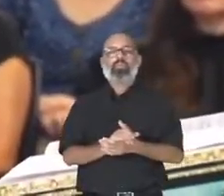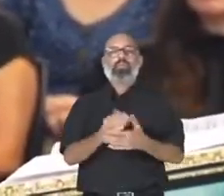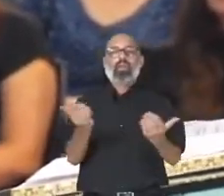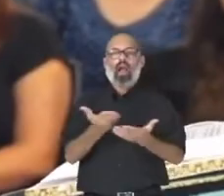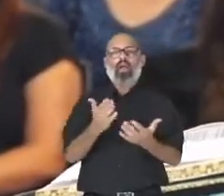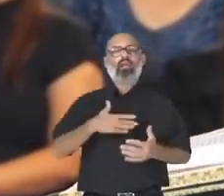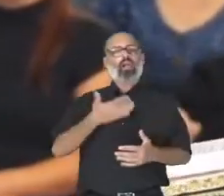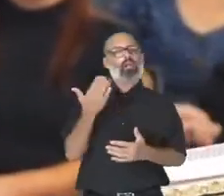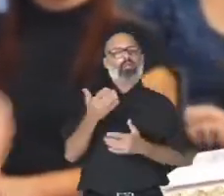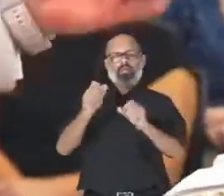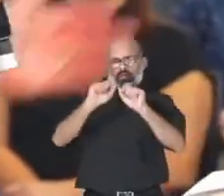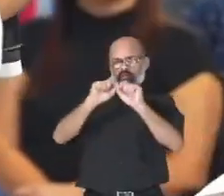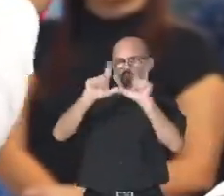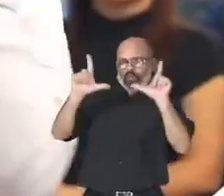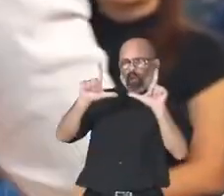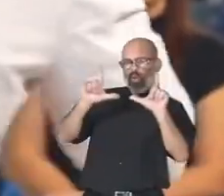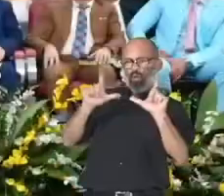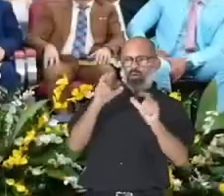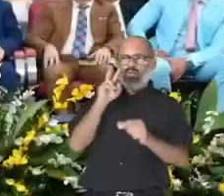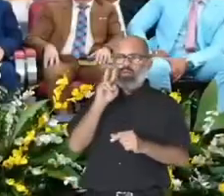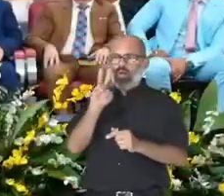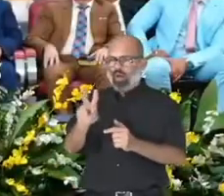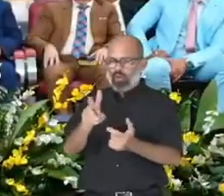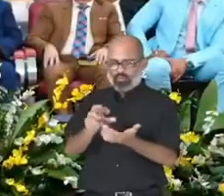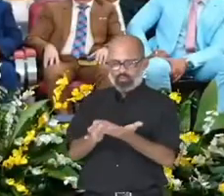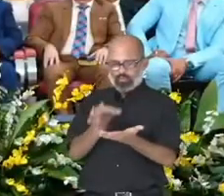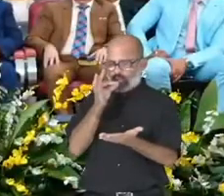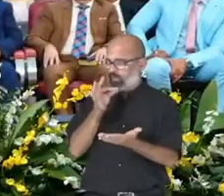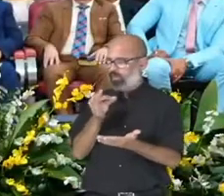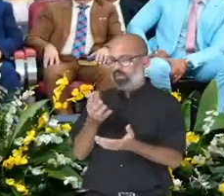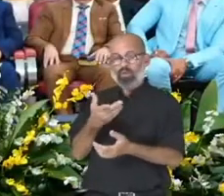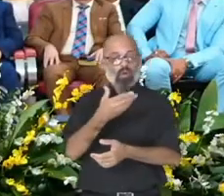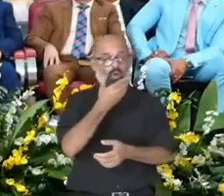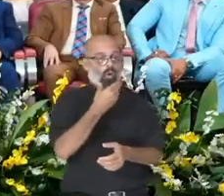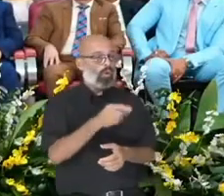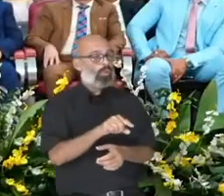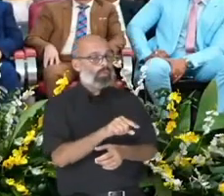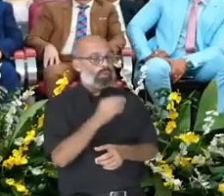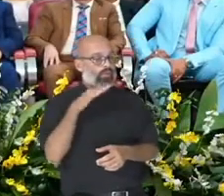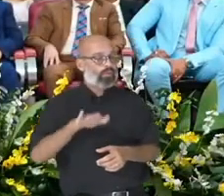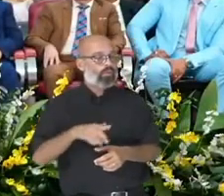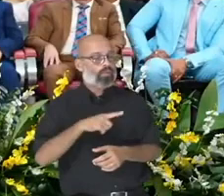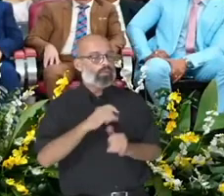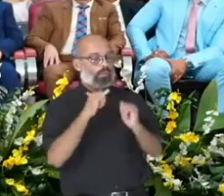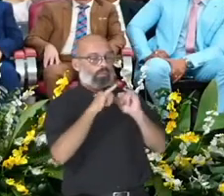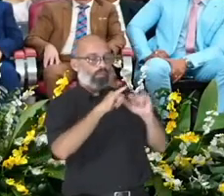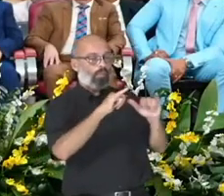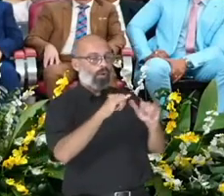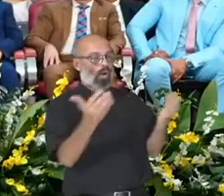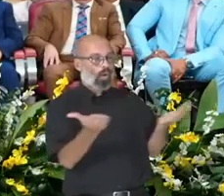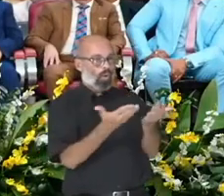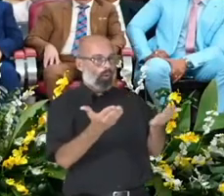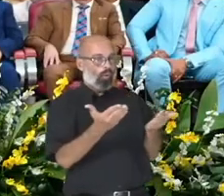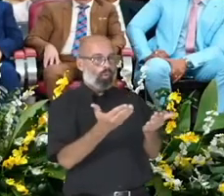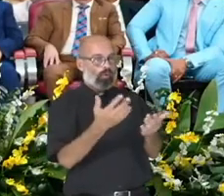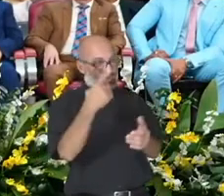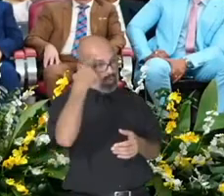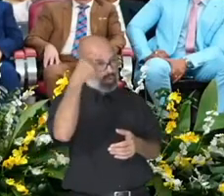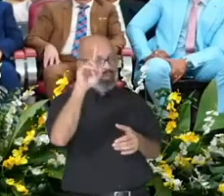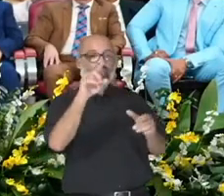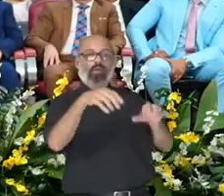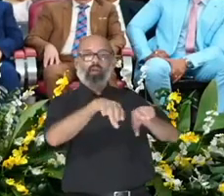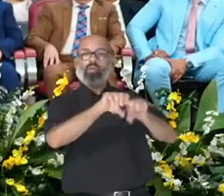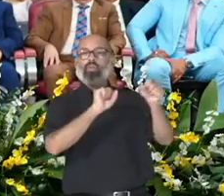de repente você acorda ali no café da manhã, ele abre um sorriso e diz assim: meninos, tem uma notícia para vocês. Hoje é o dia da